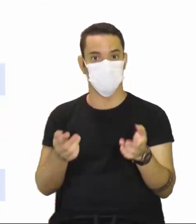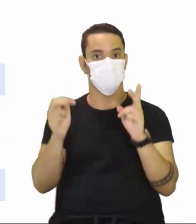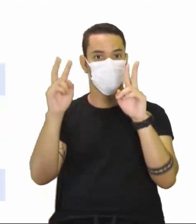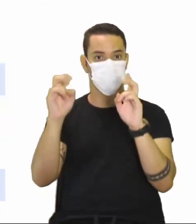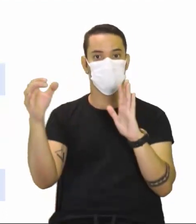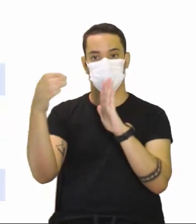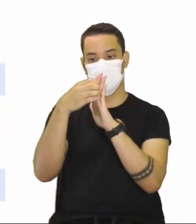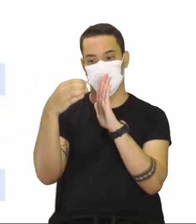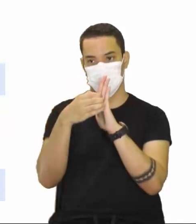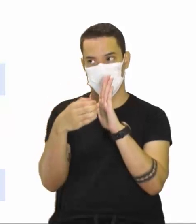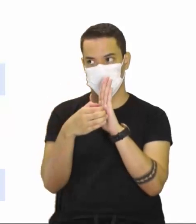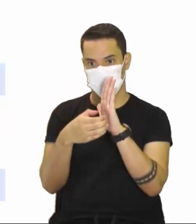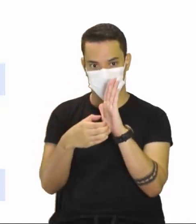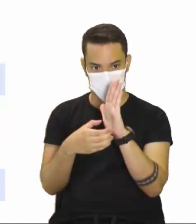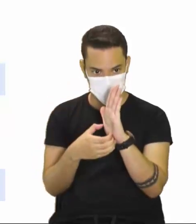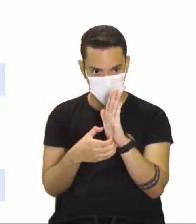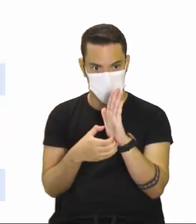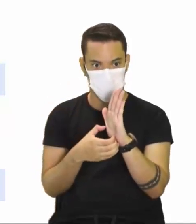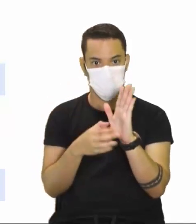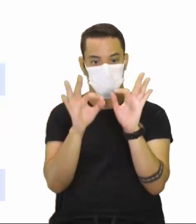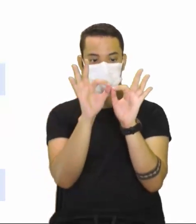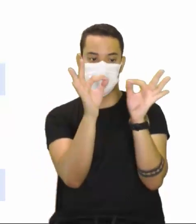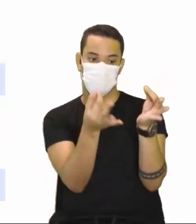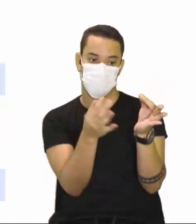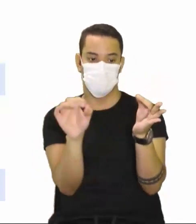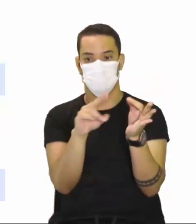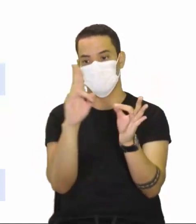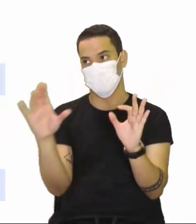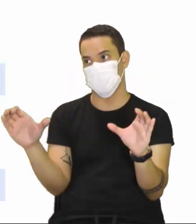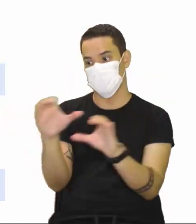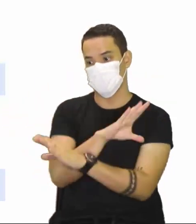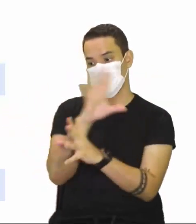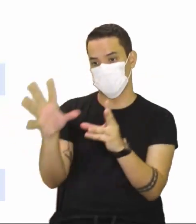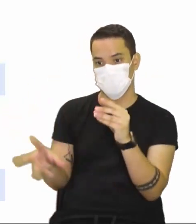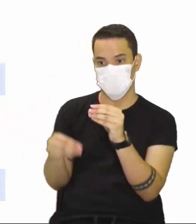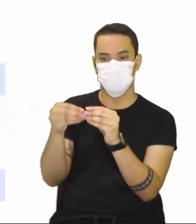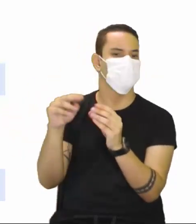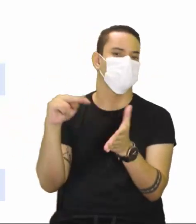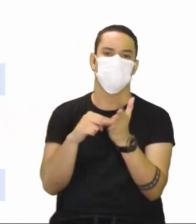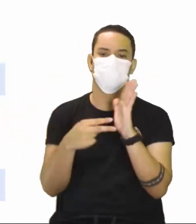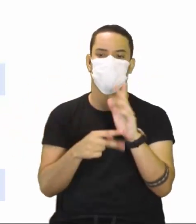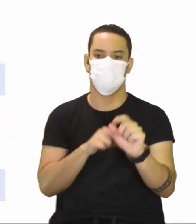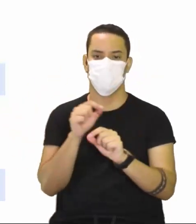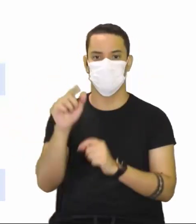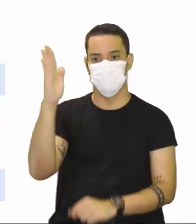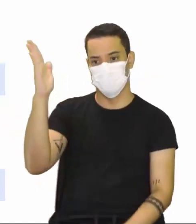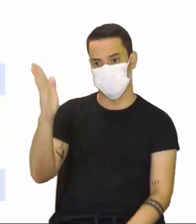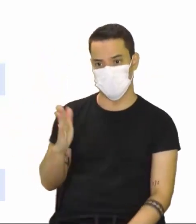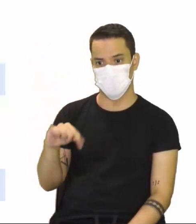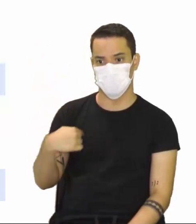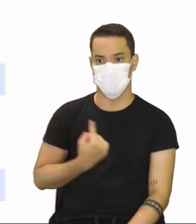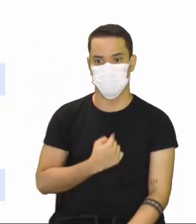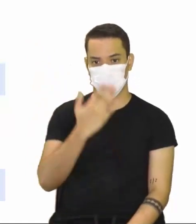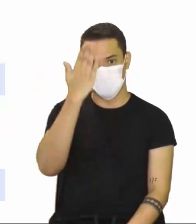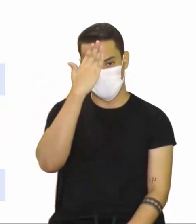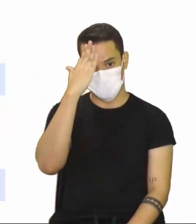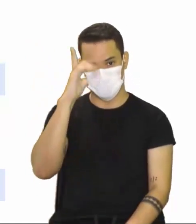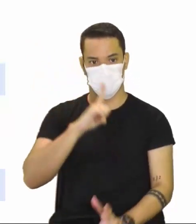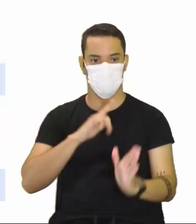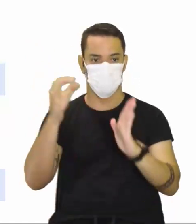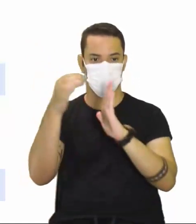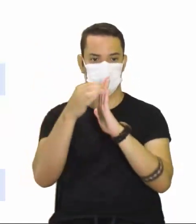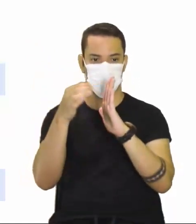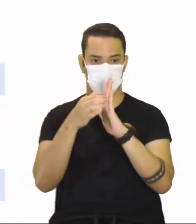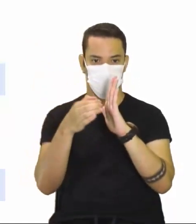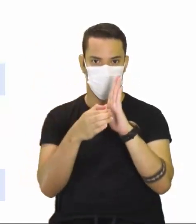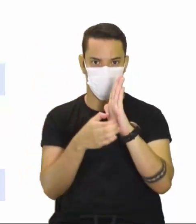à classificação dos íons, se é simples, se é composto. O que significa isso? É que nós sabemos que os íons são